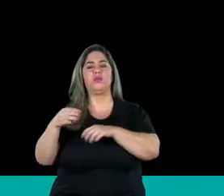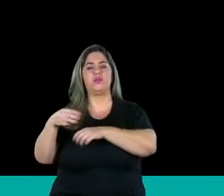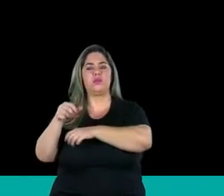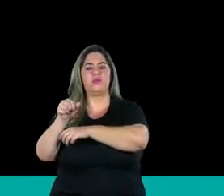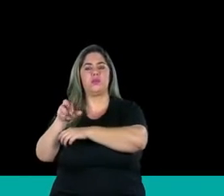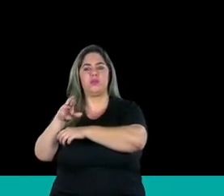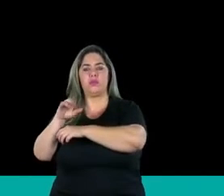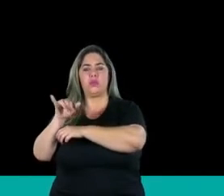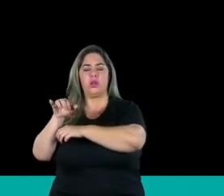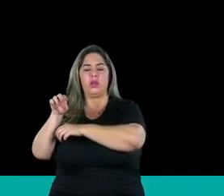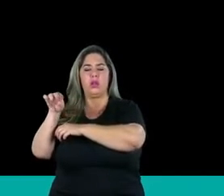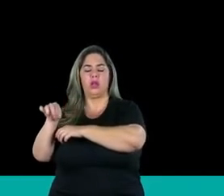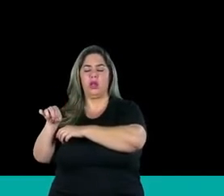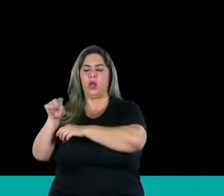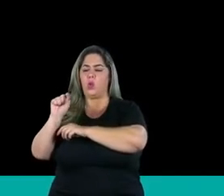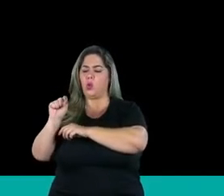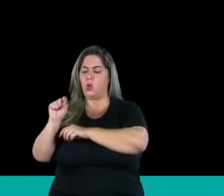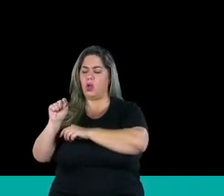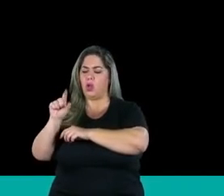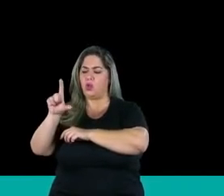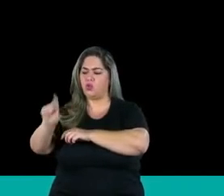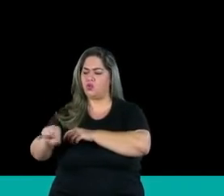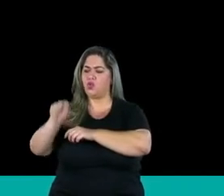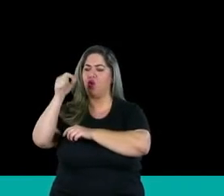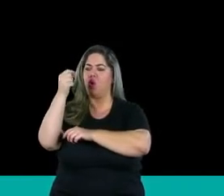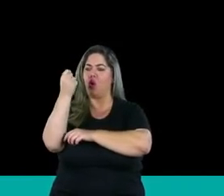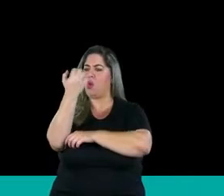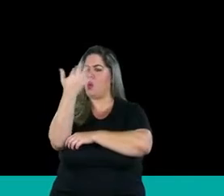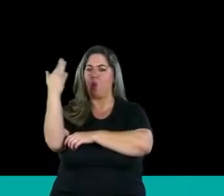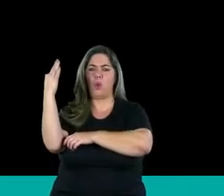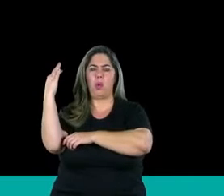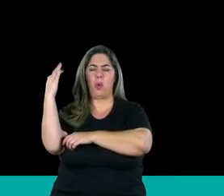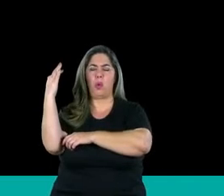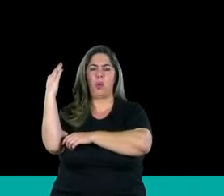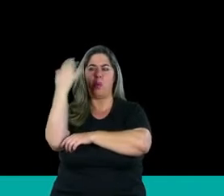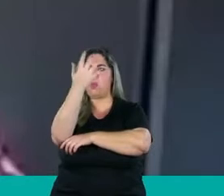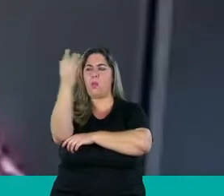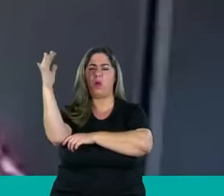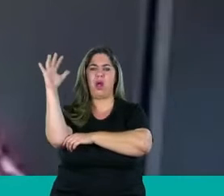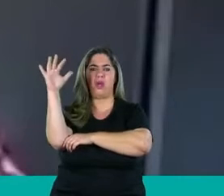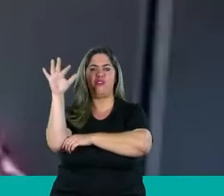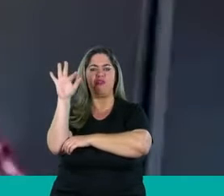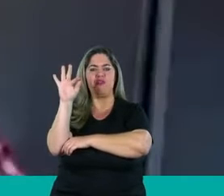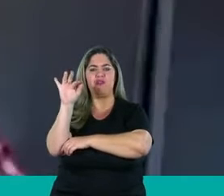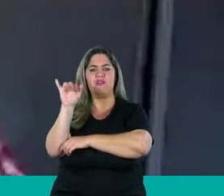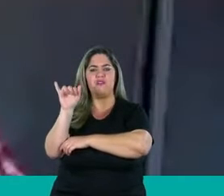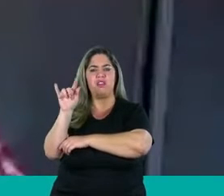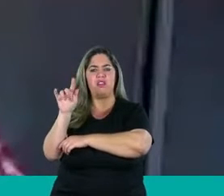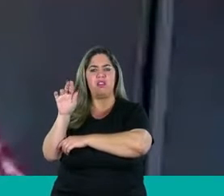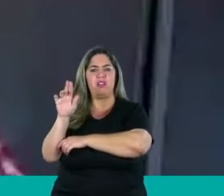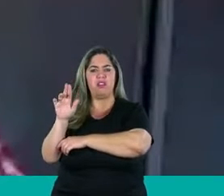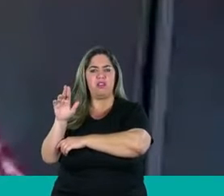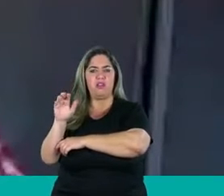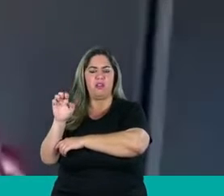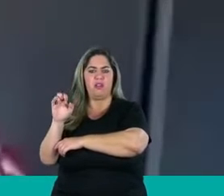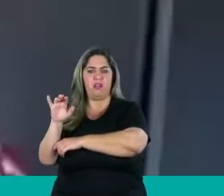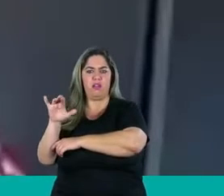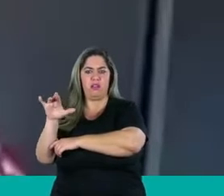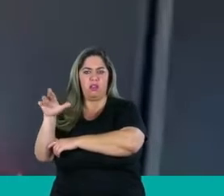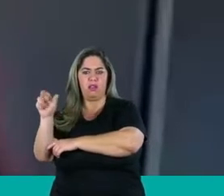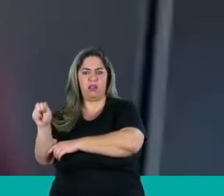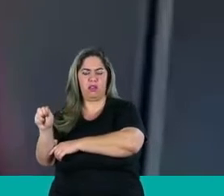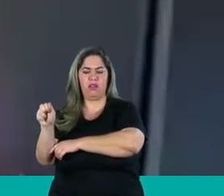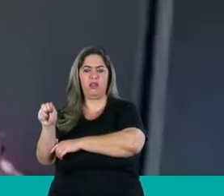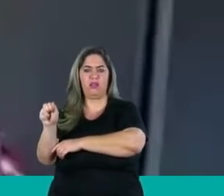figura da natureza como símbolo da complexidade. Uma figueira. Ele chama uma figueira a